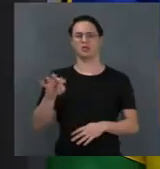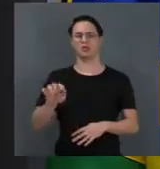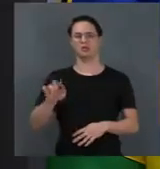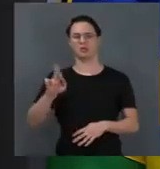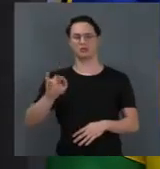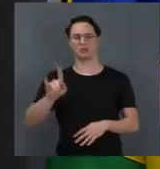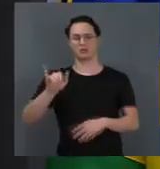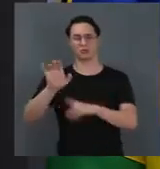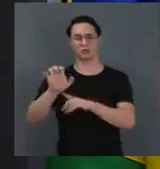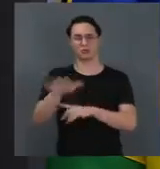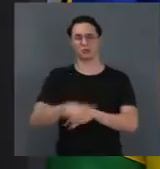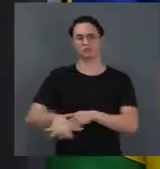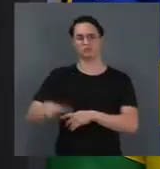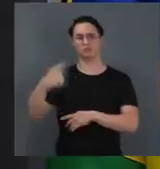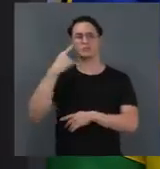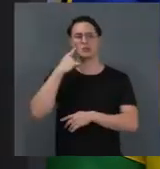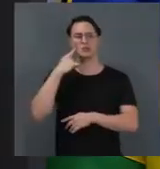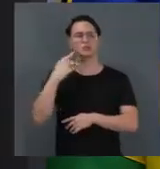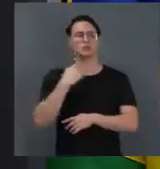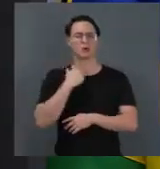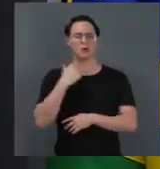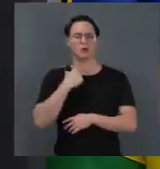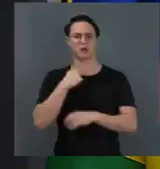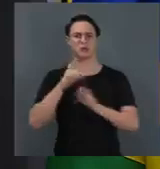no poder pensar, falar.